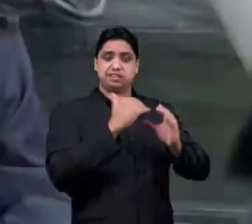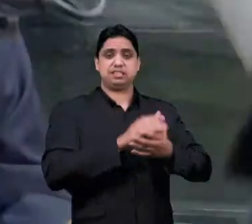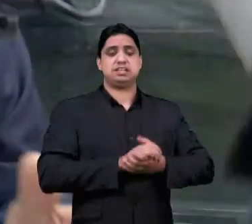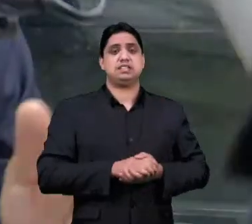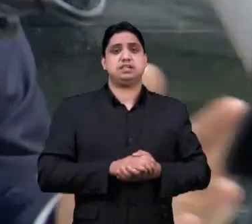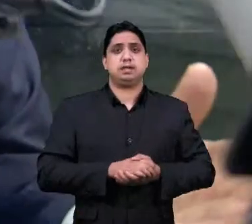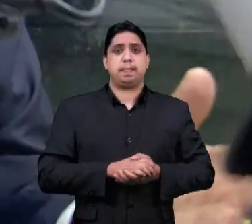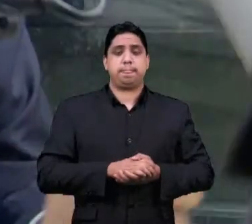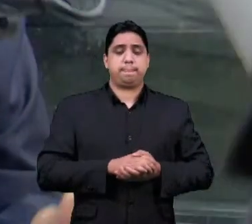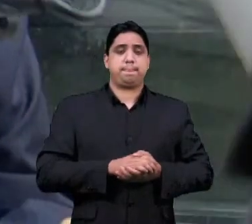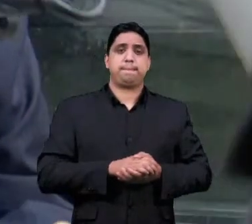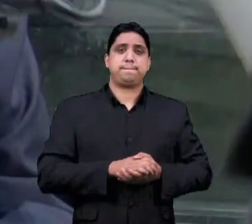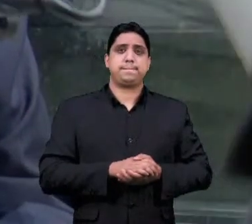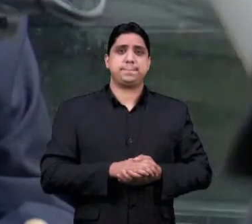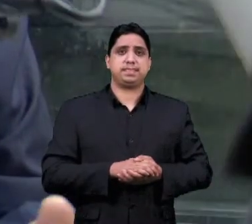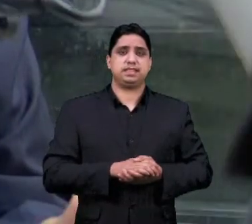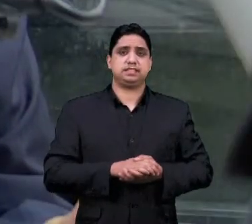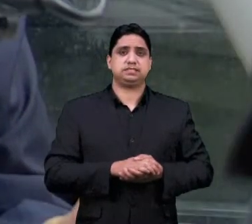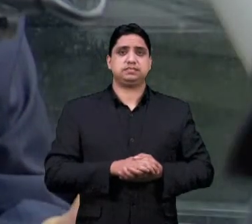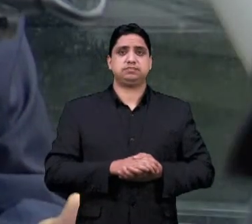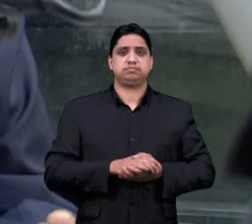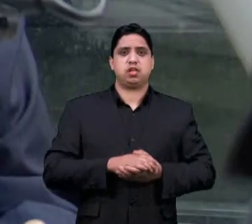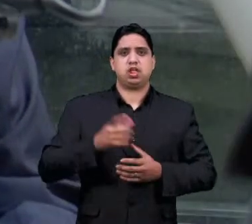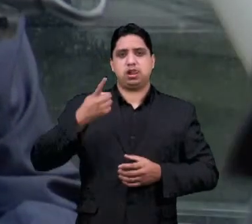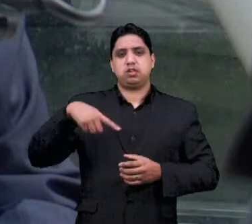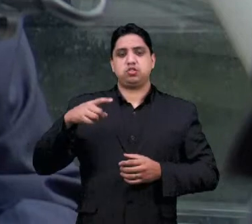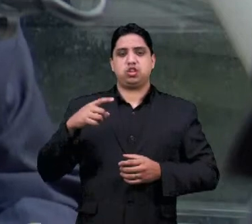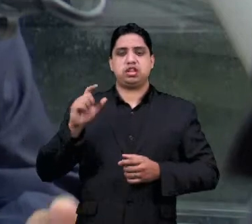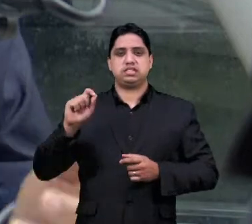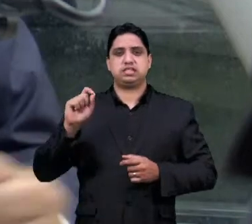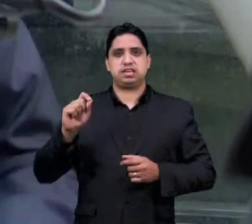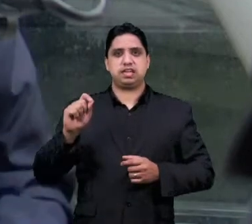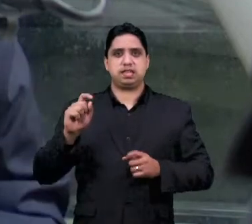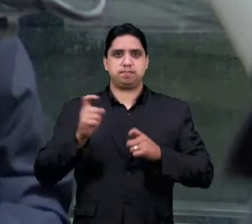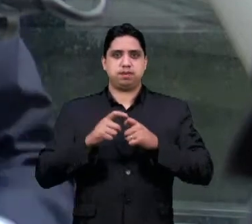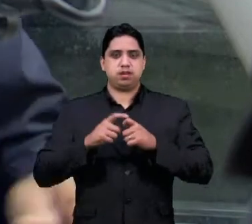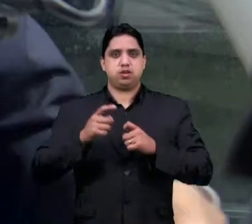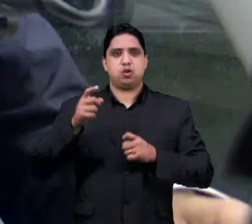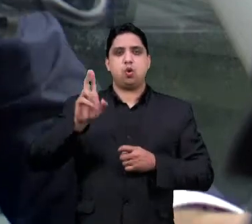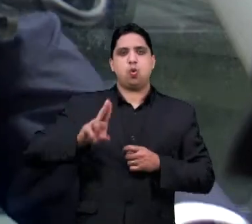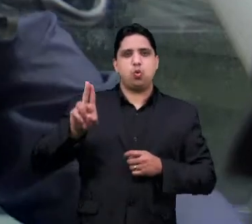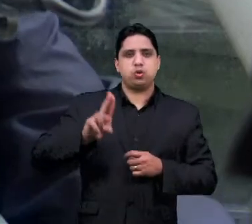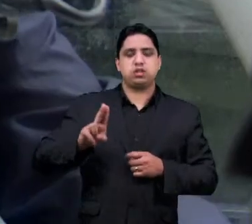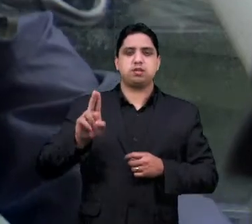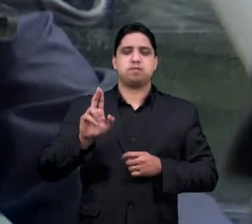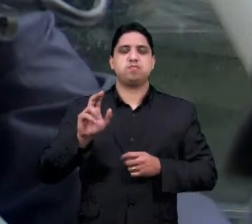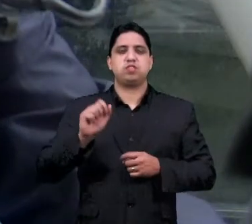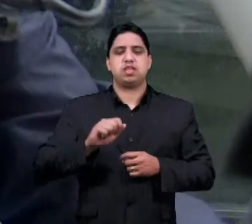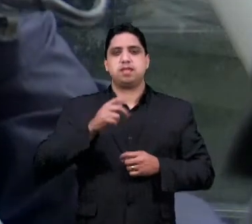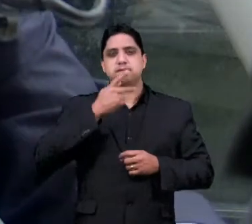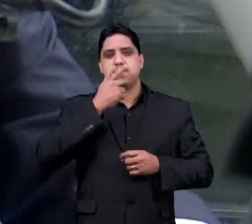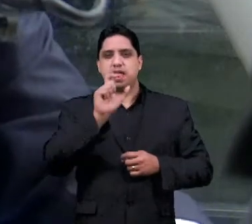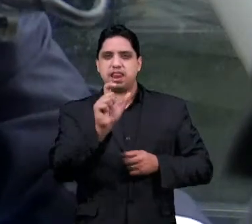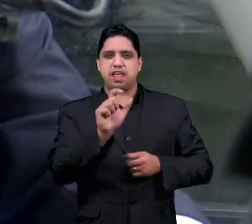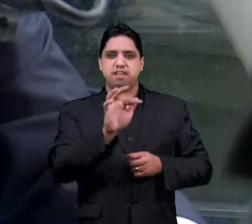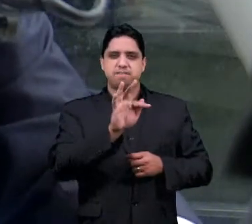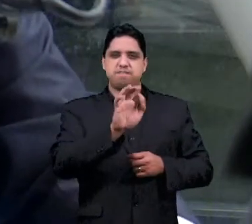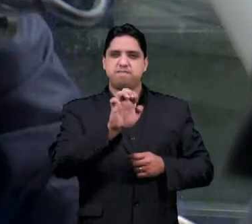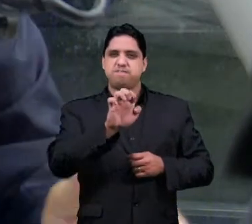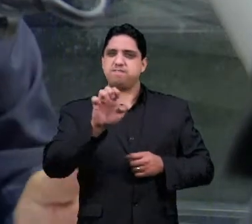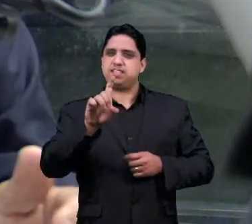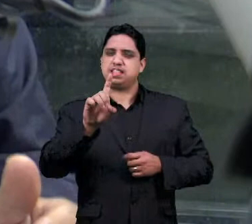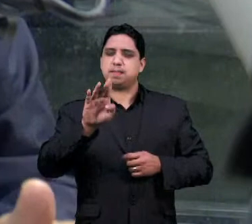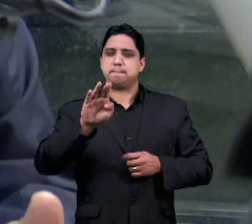O chamado que em medicina se chama de feedback, não é? Que se usa muito nos casos, por exemplo,